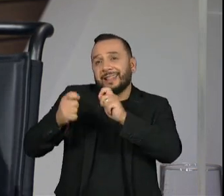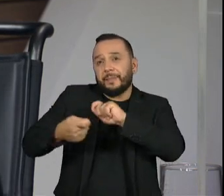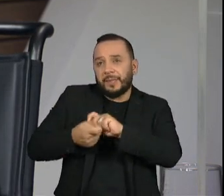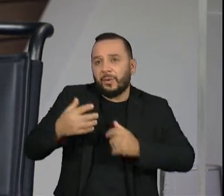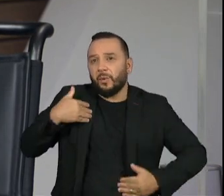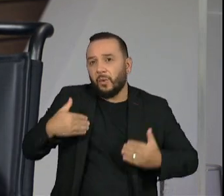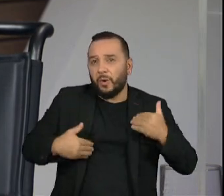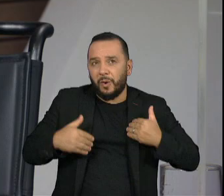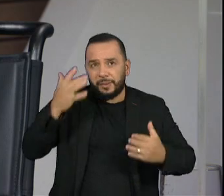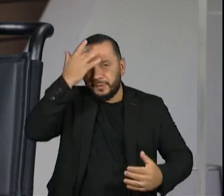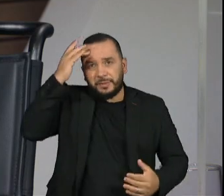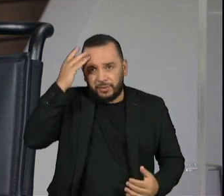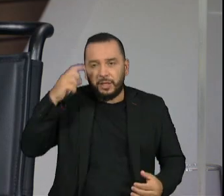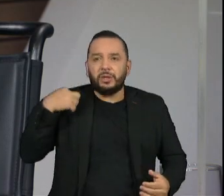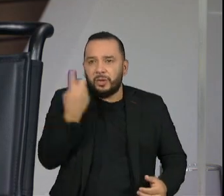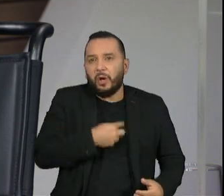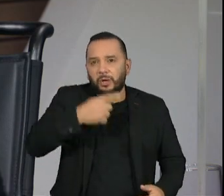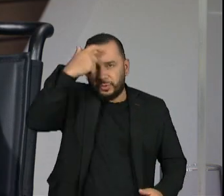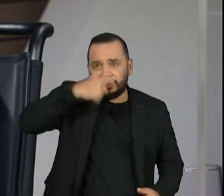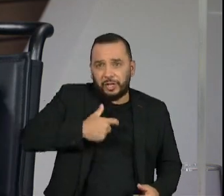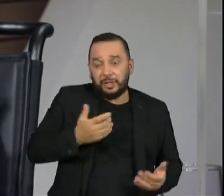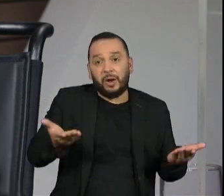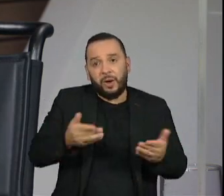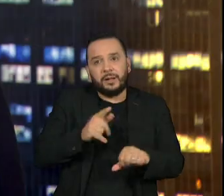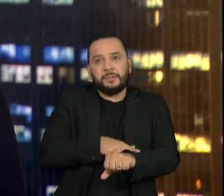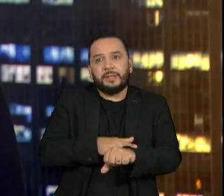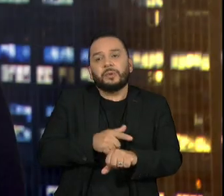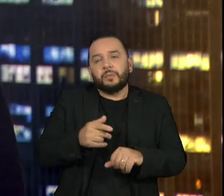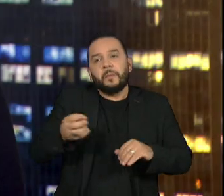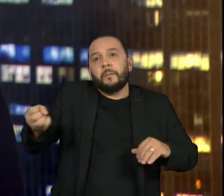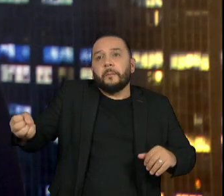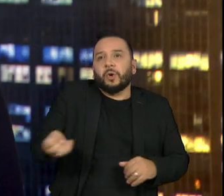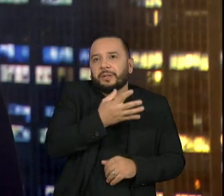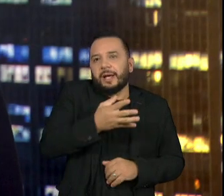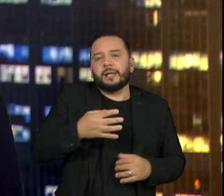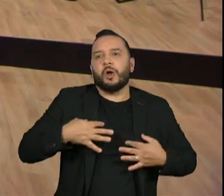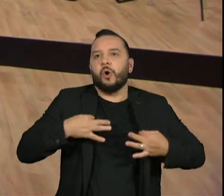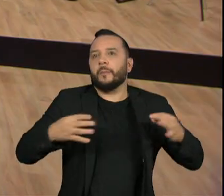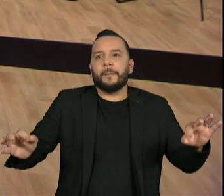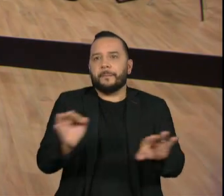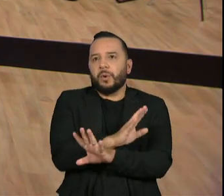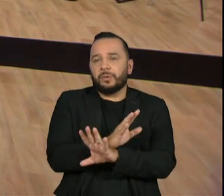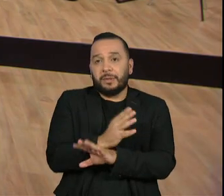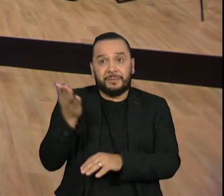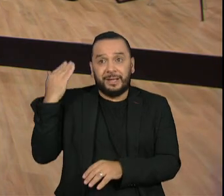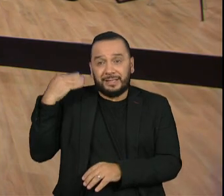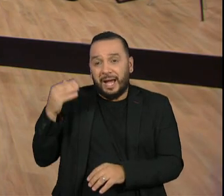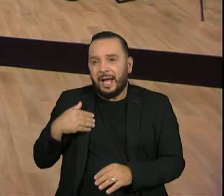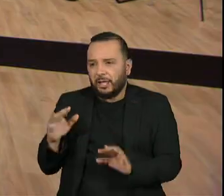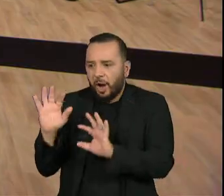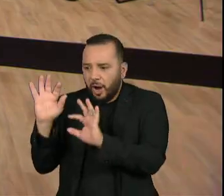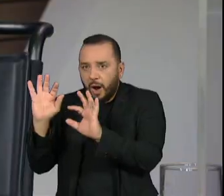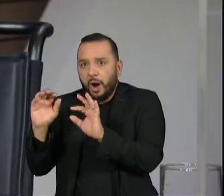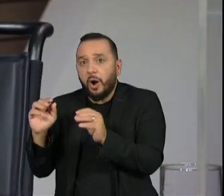nos construir como sujeitos. Na modernidade a roupa vem pronta. Eu acho isso muito interessante quando a gente pensa nesses espaços de construção da